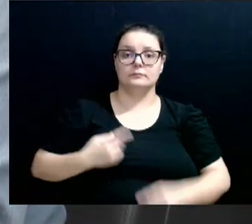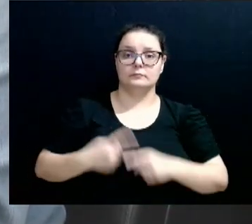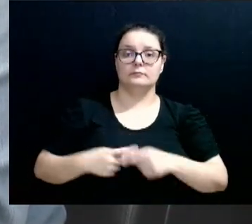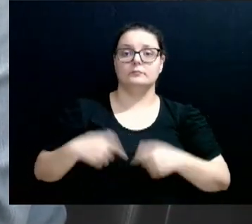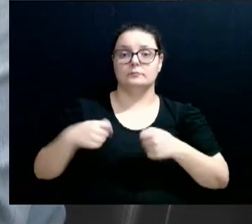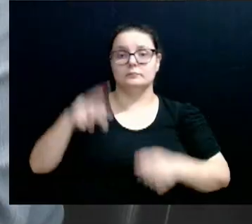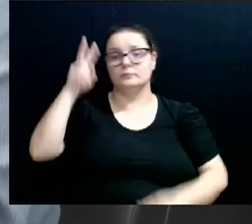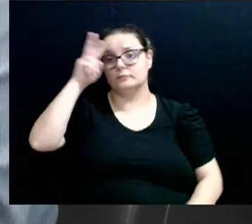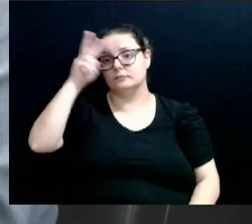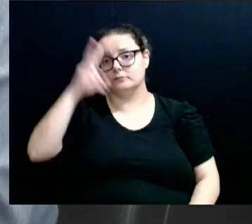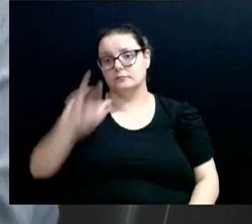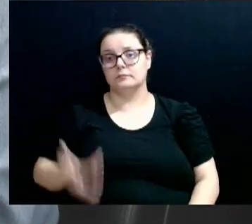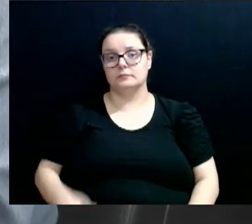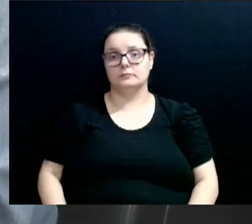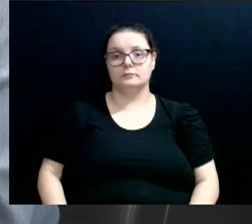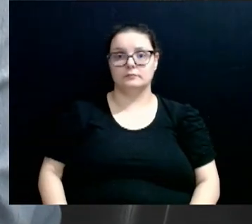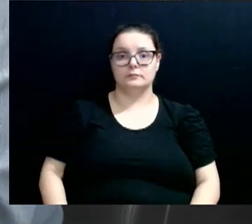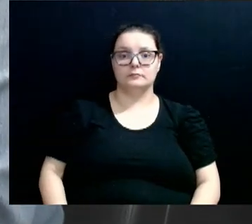que